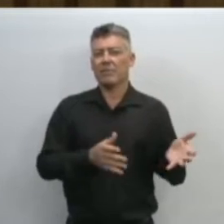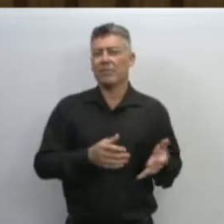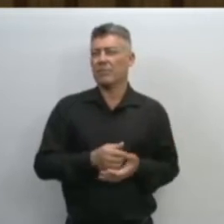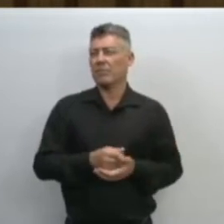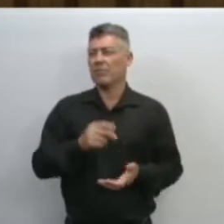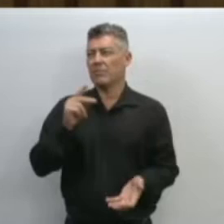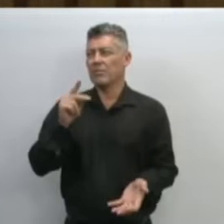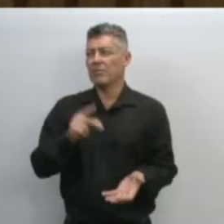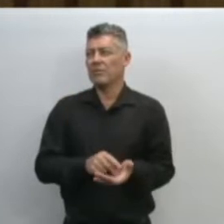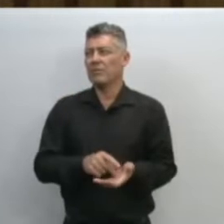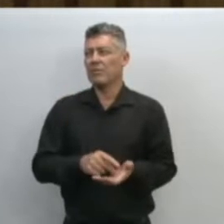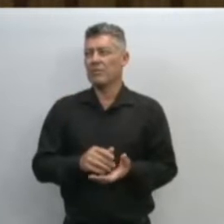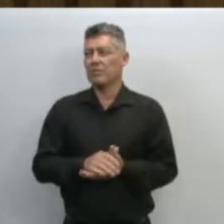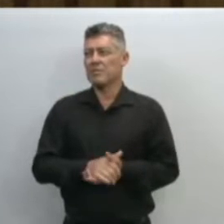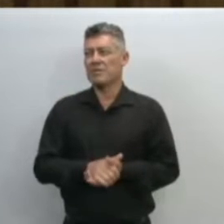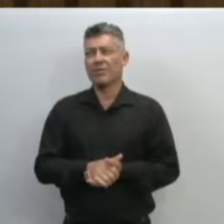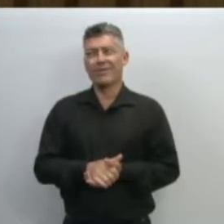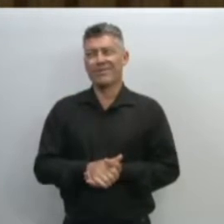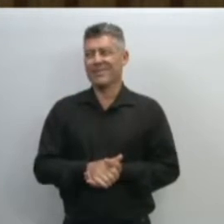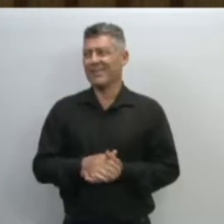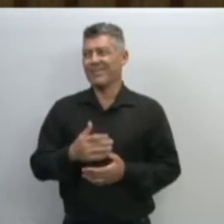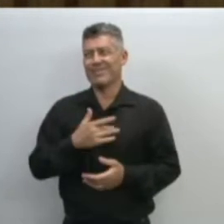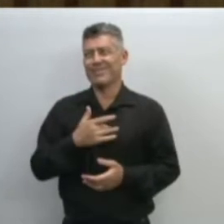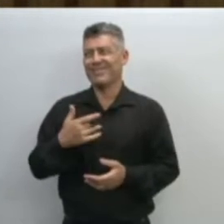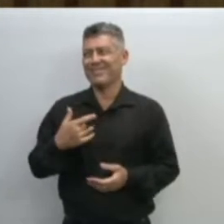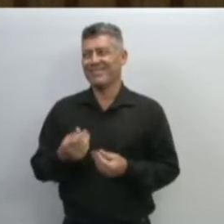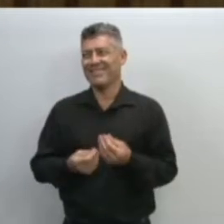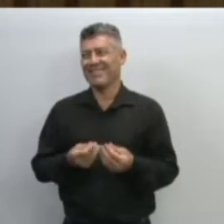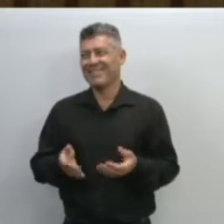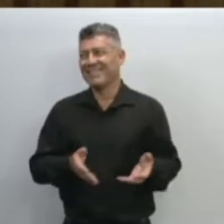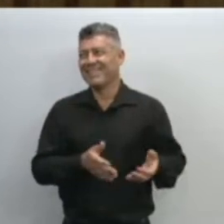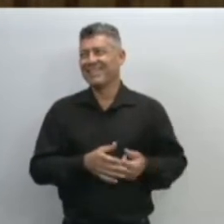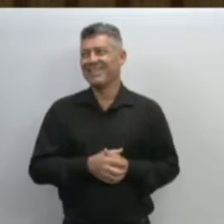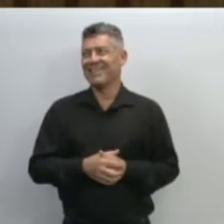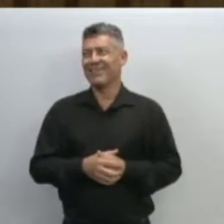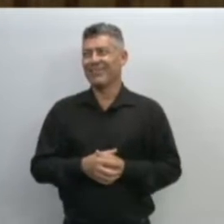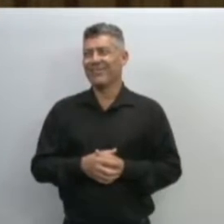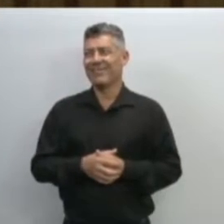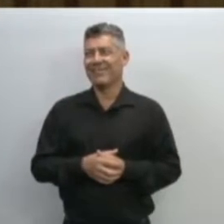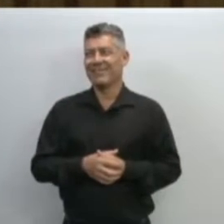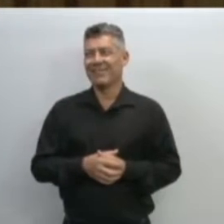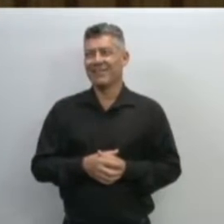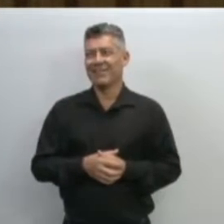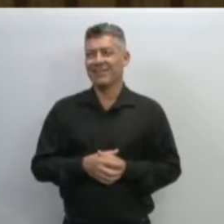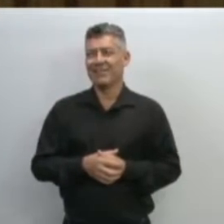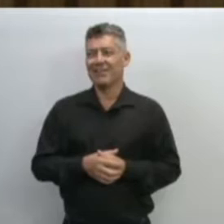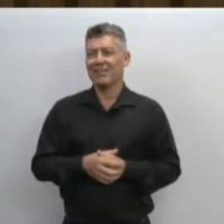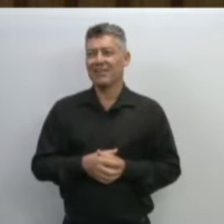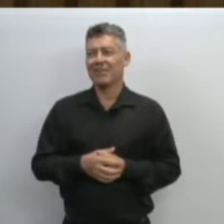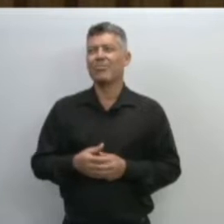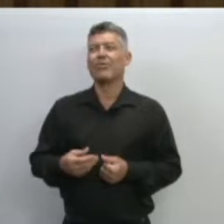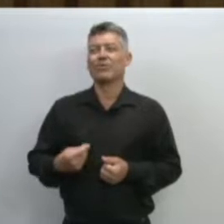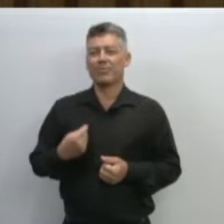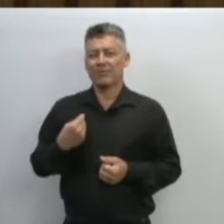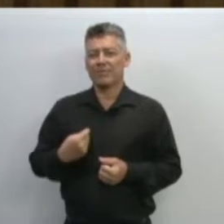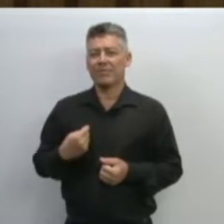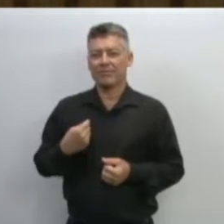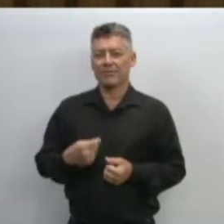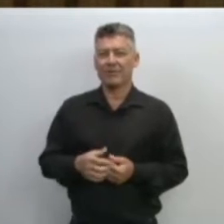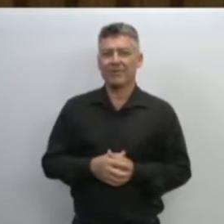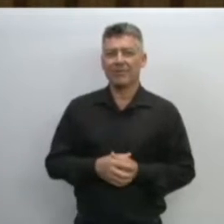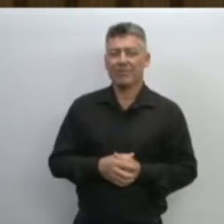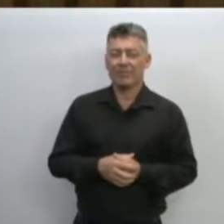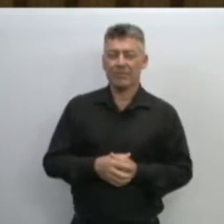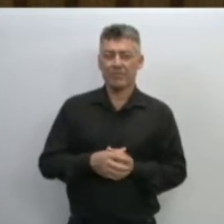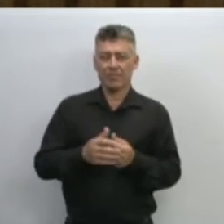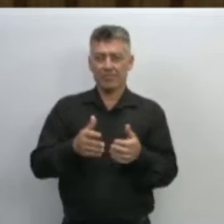que esteja aí num estado digno. Então, realmente, as poltronas estão bem precárias. E também aquele aparelho